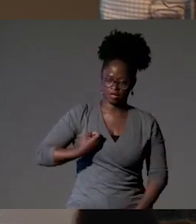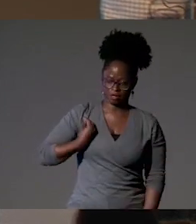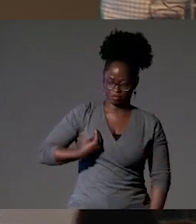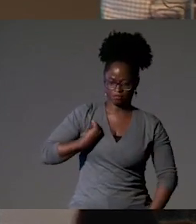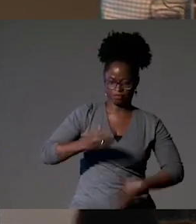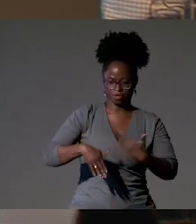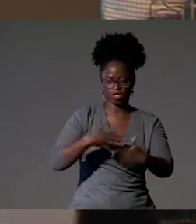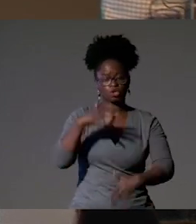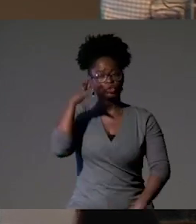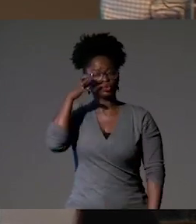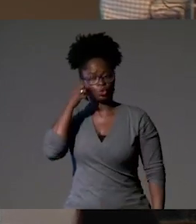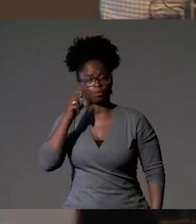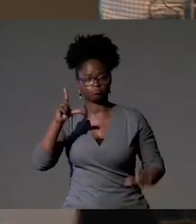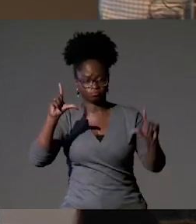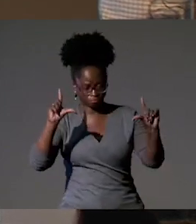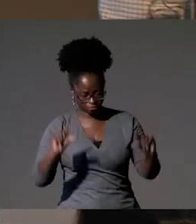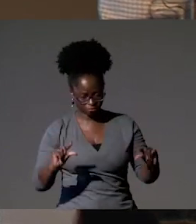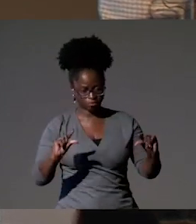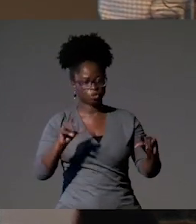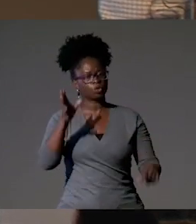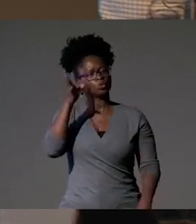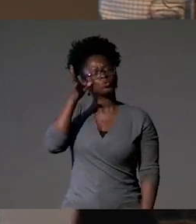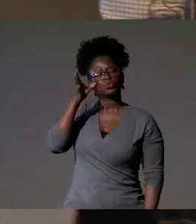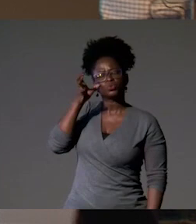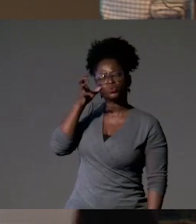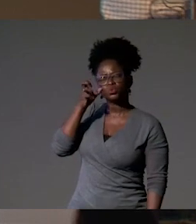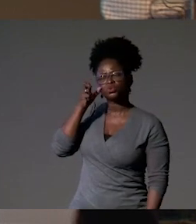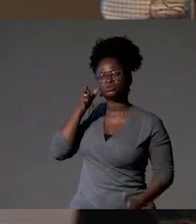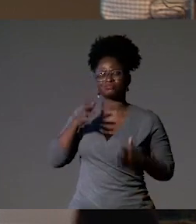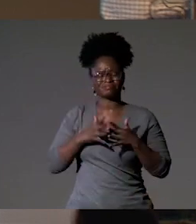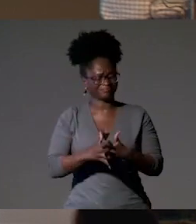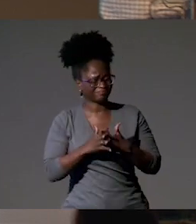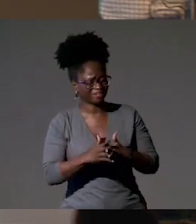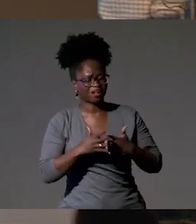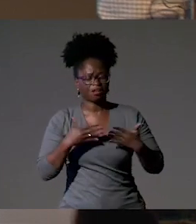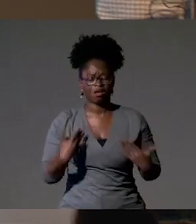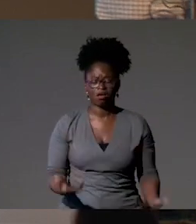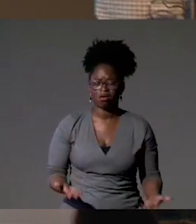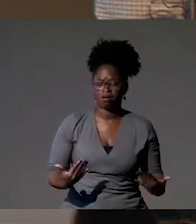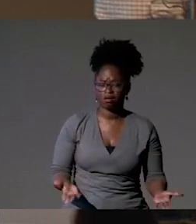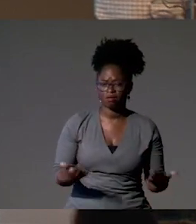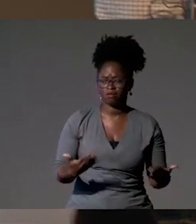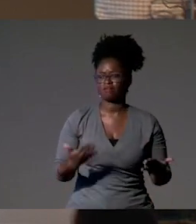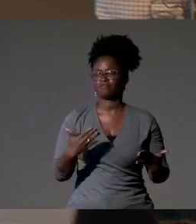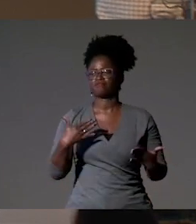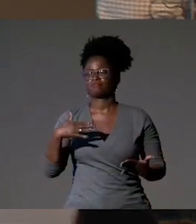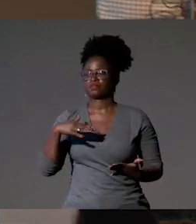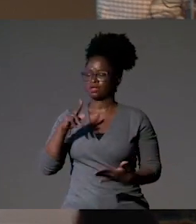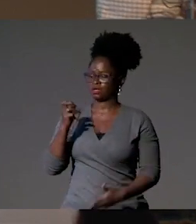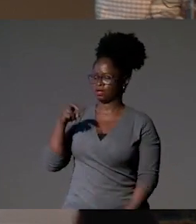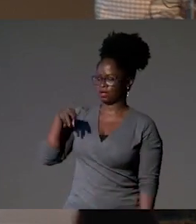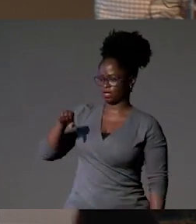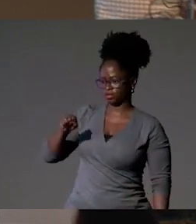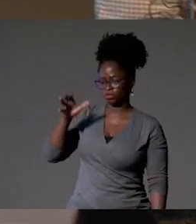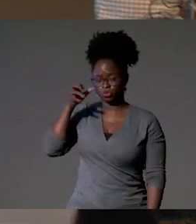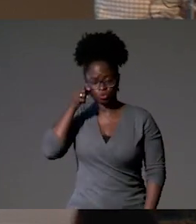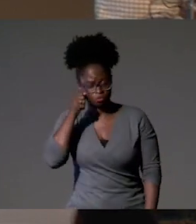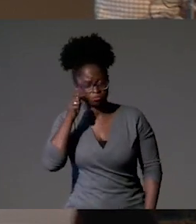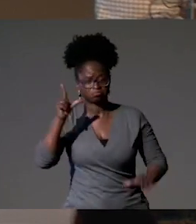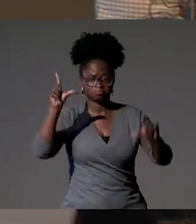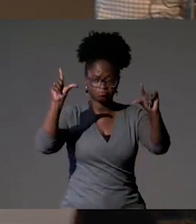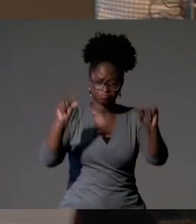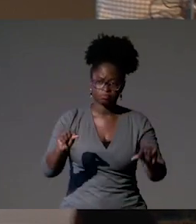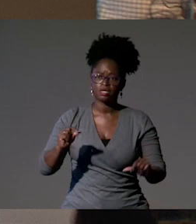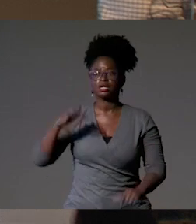dormirmos menor quantidade, um sono mais complicado, assim, mais leve, com menos tempo de sono REM. E uma das